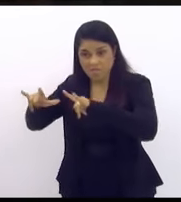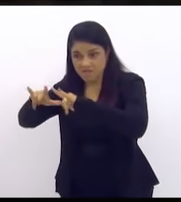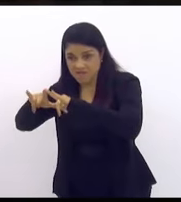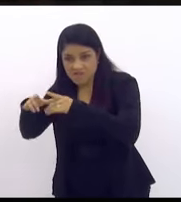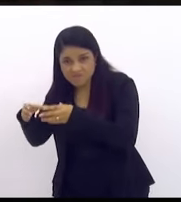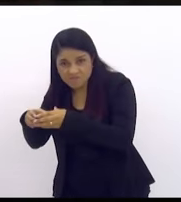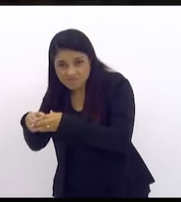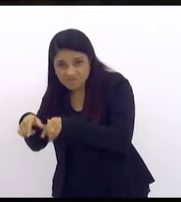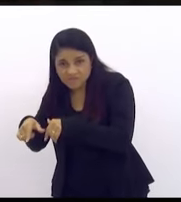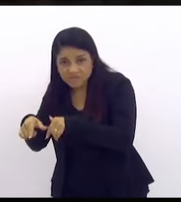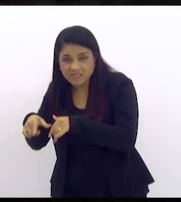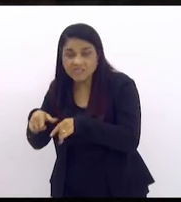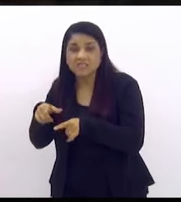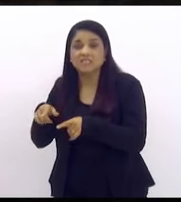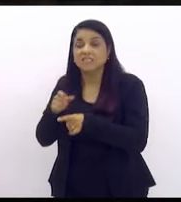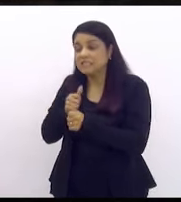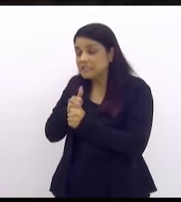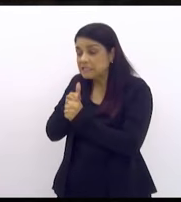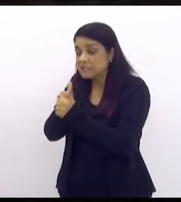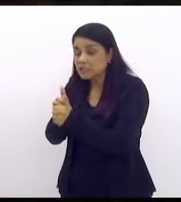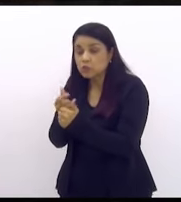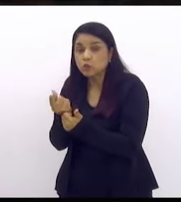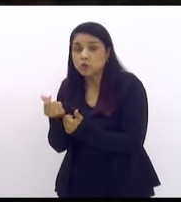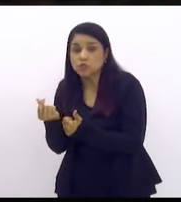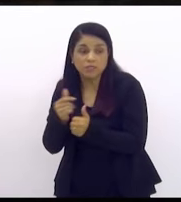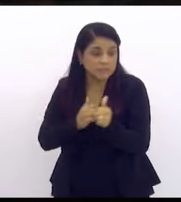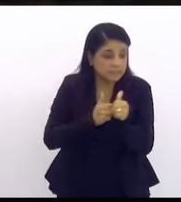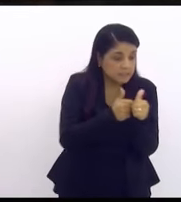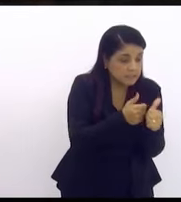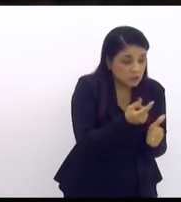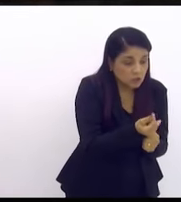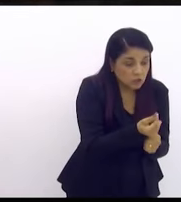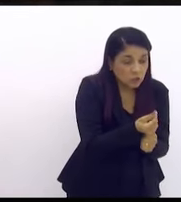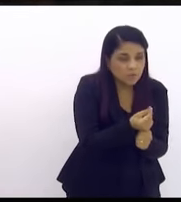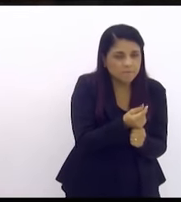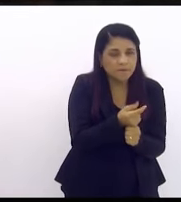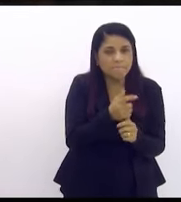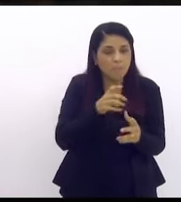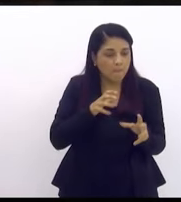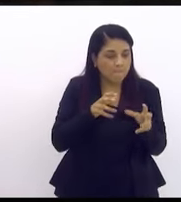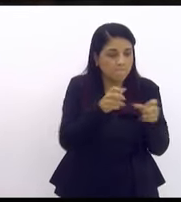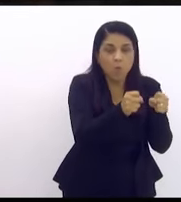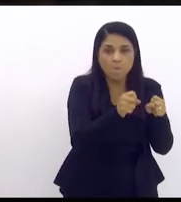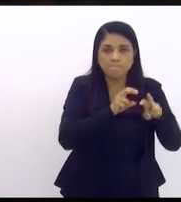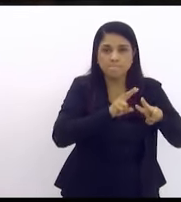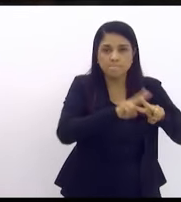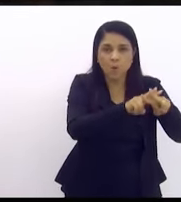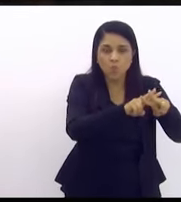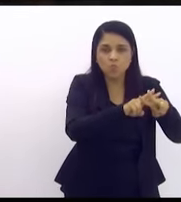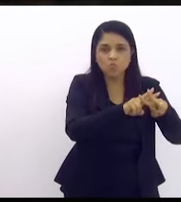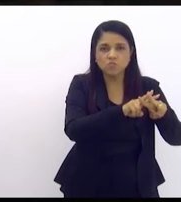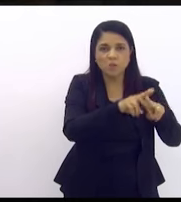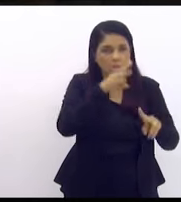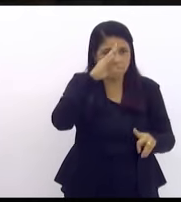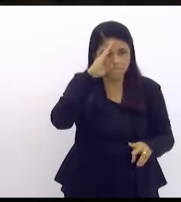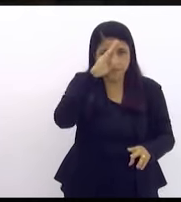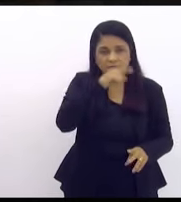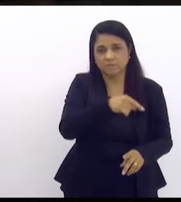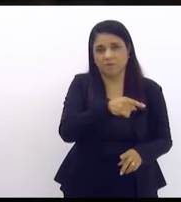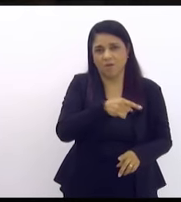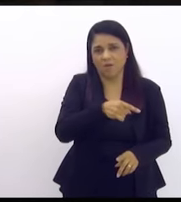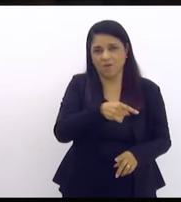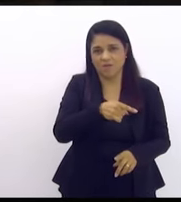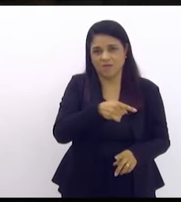dinheiro para pegar as cabeças coroadas e impedir